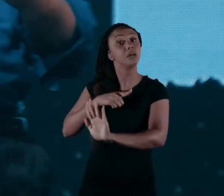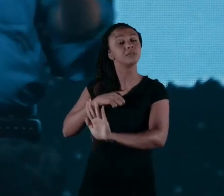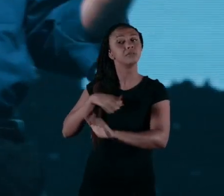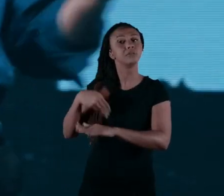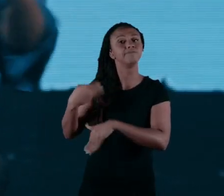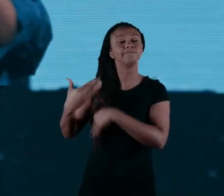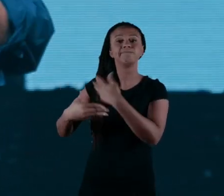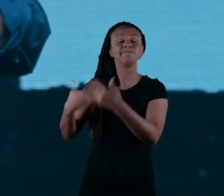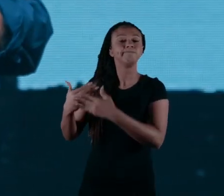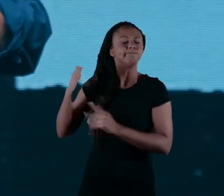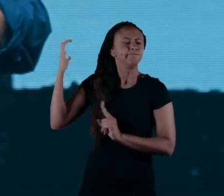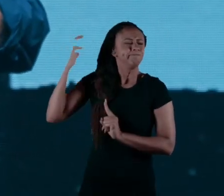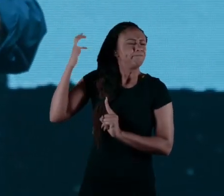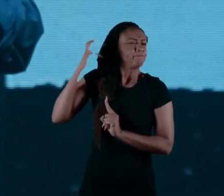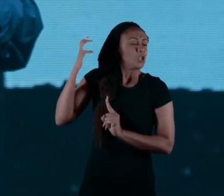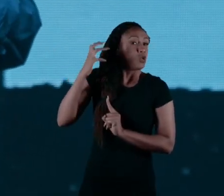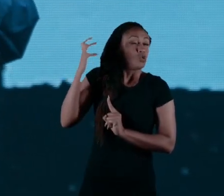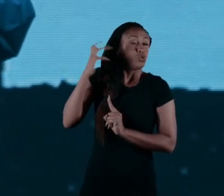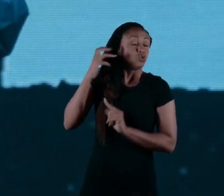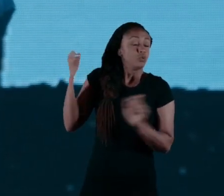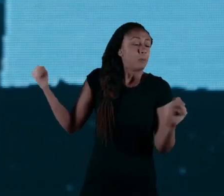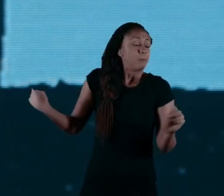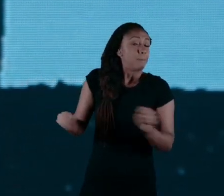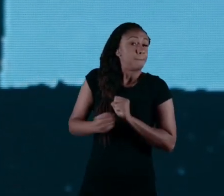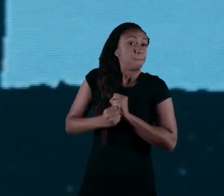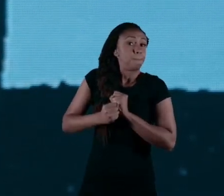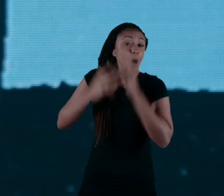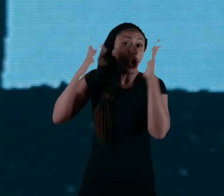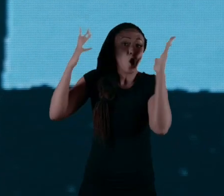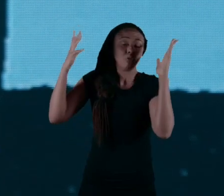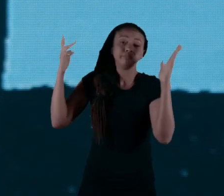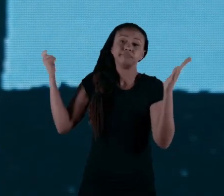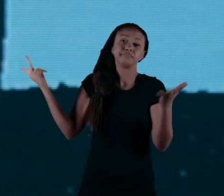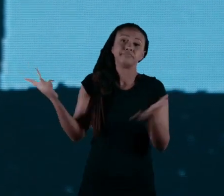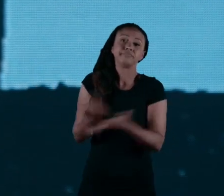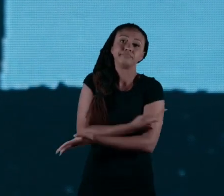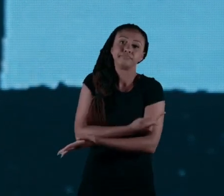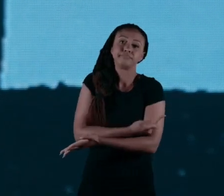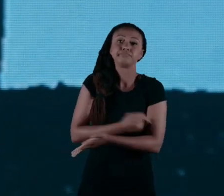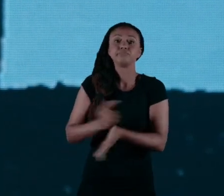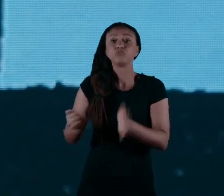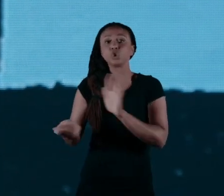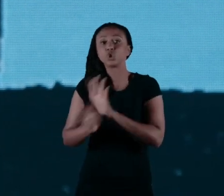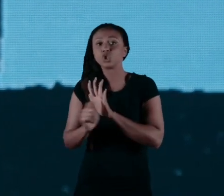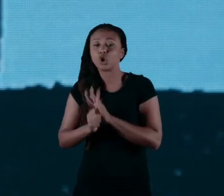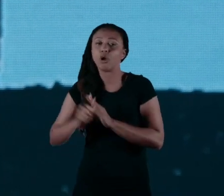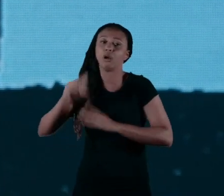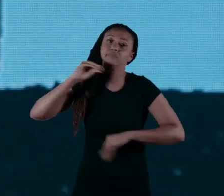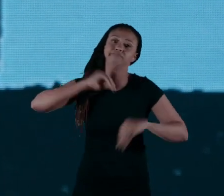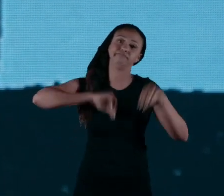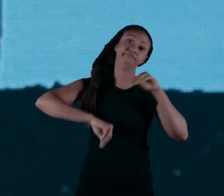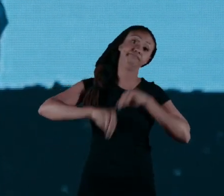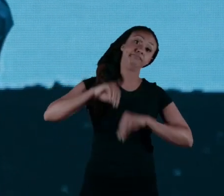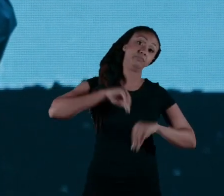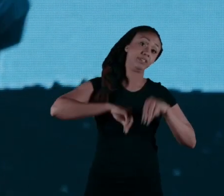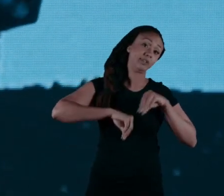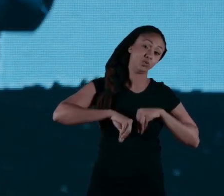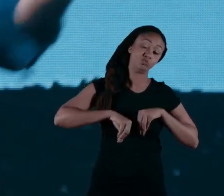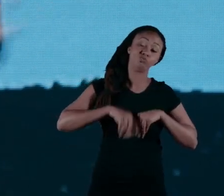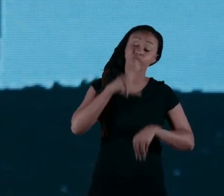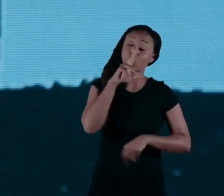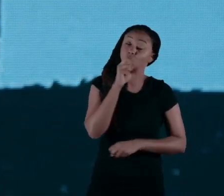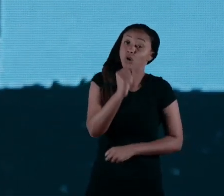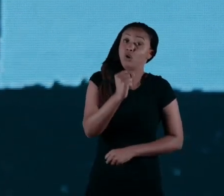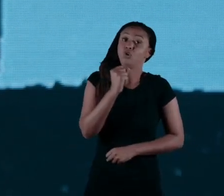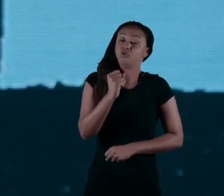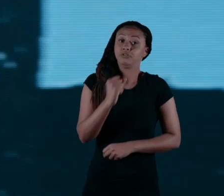não suportou a pressão e entrou em drogas e em depressão profunda. E